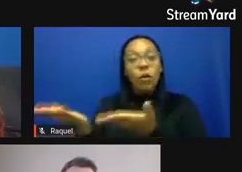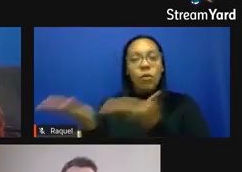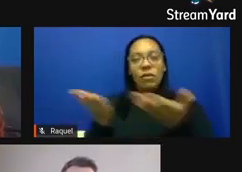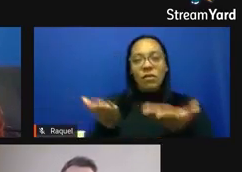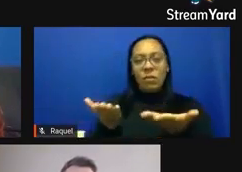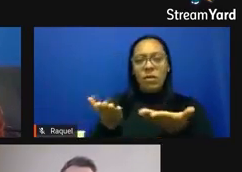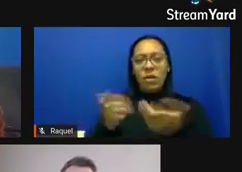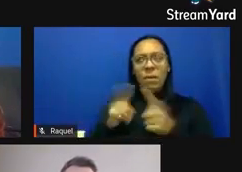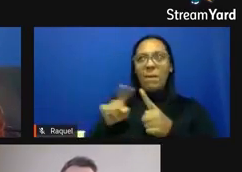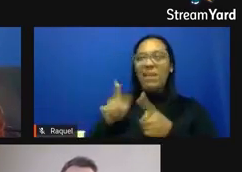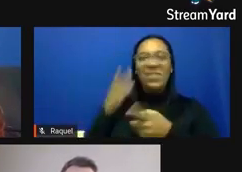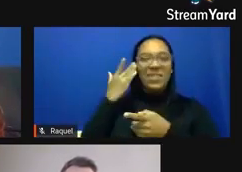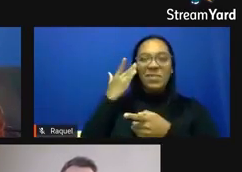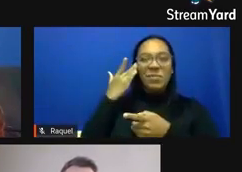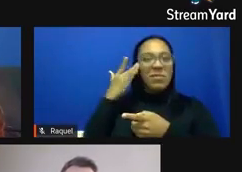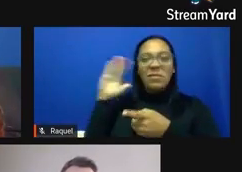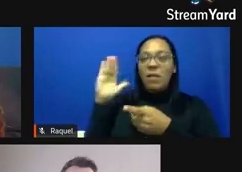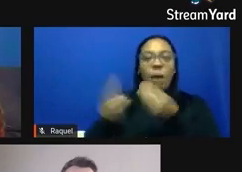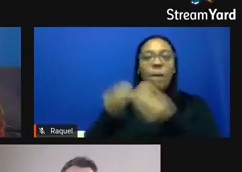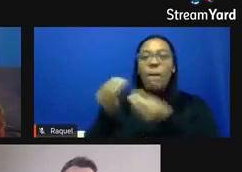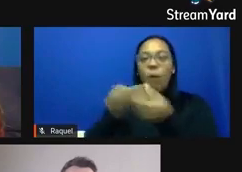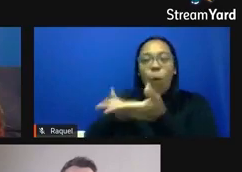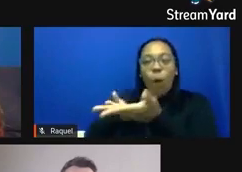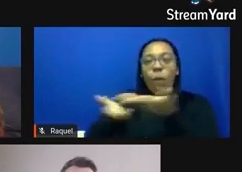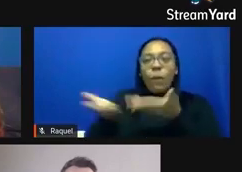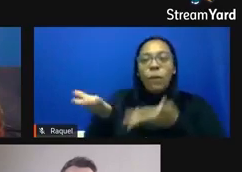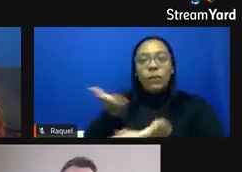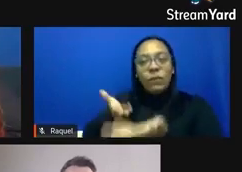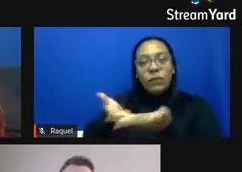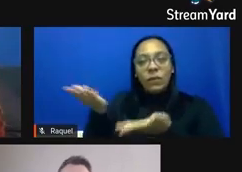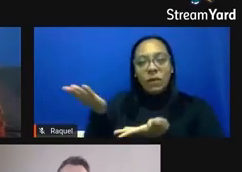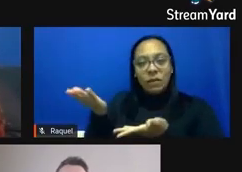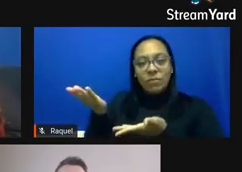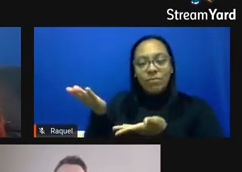ruim e prejudicial às vítimas.